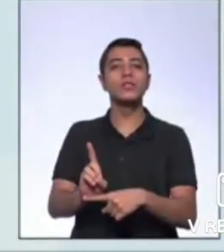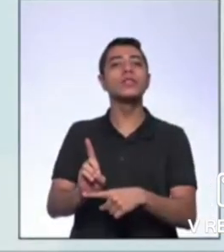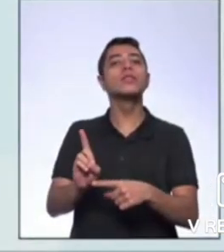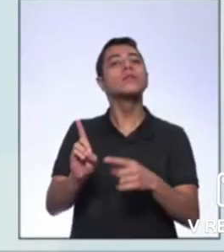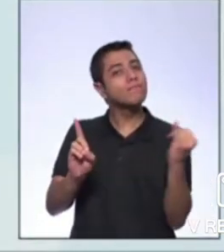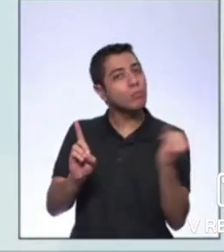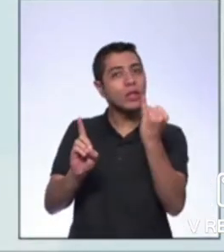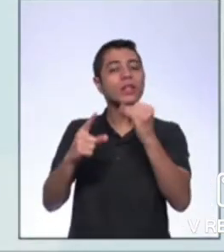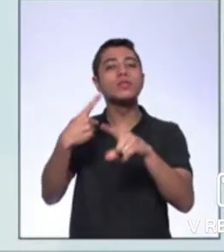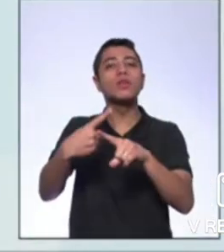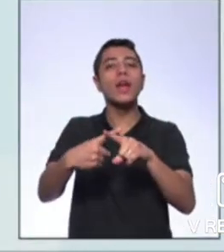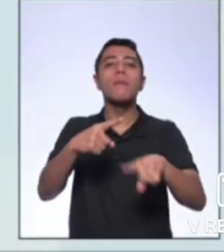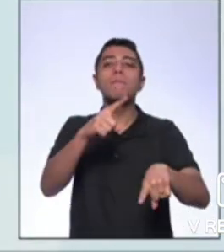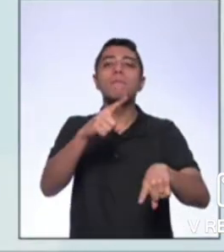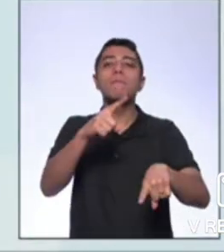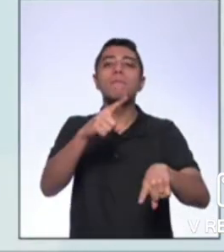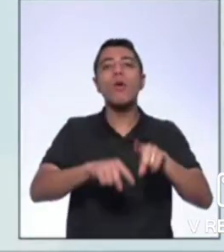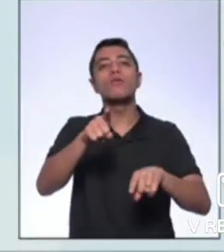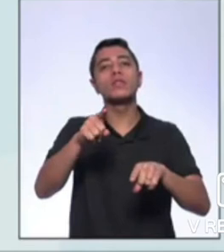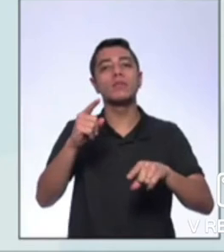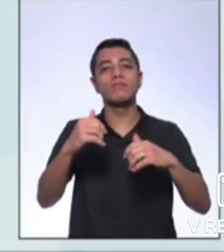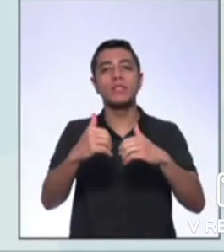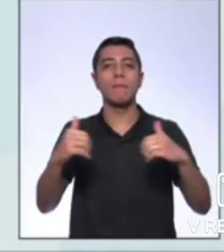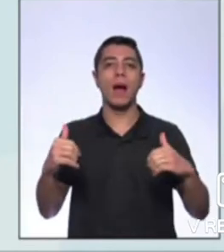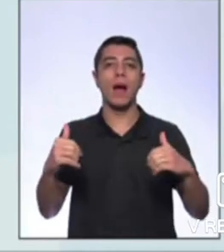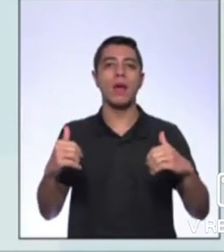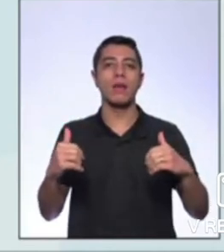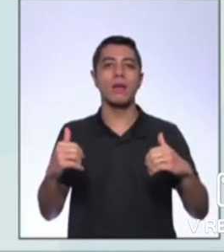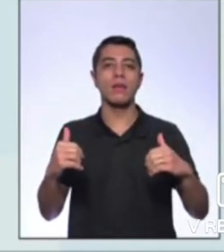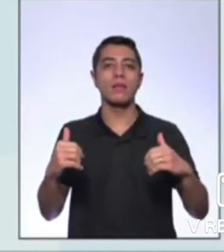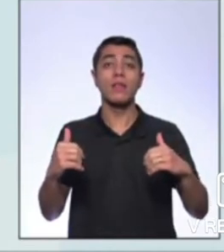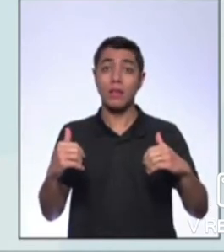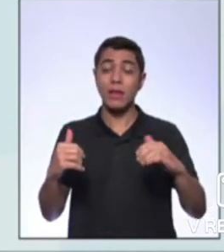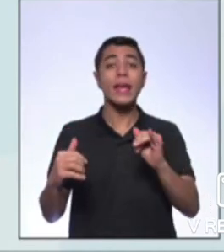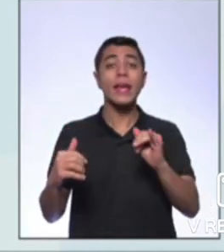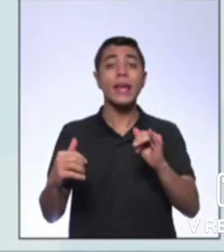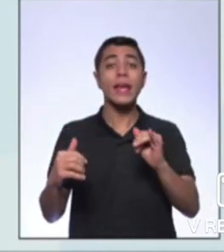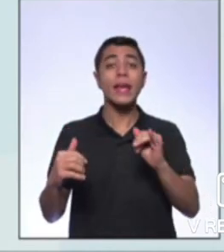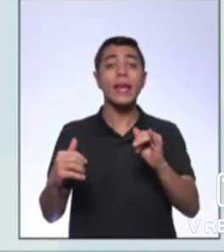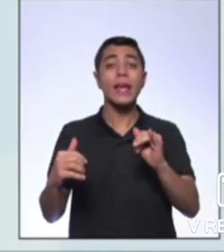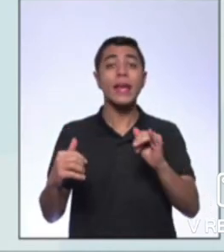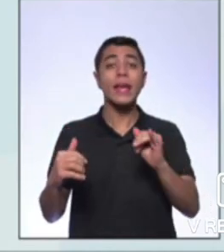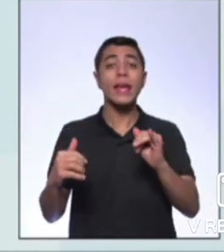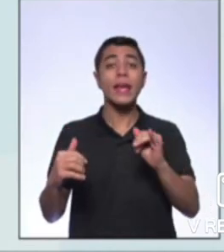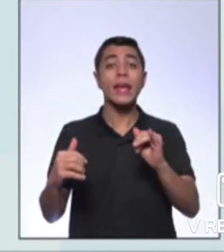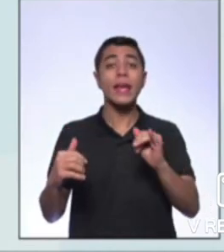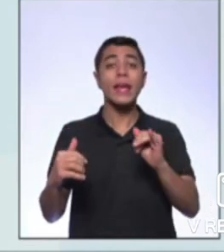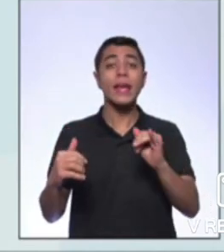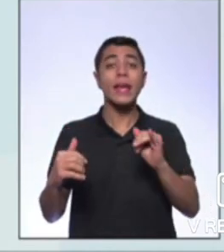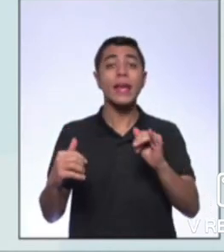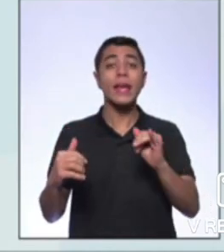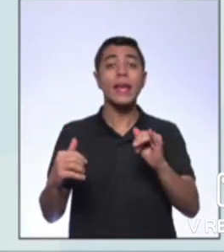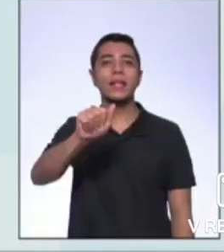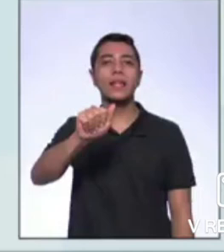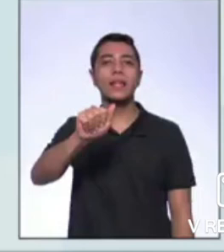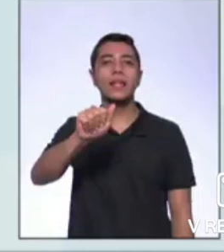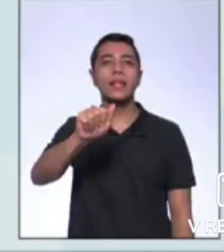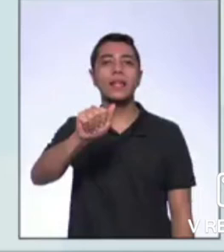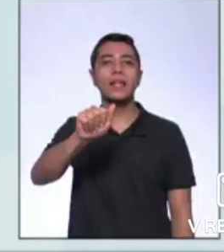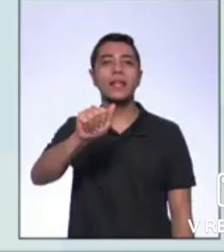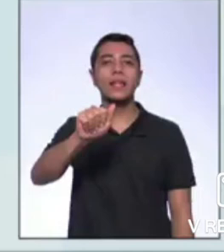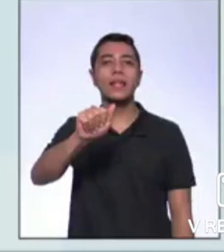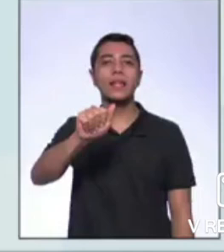de separação de material, que é, por exemplo, a decantação. A decantação, ela é feita tanto no tratamento de água, como separar o ferro